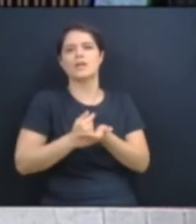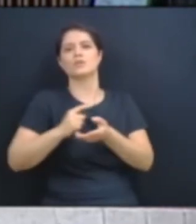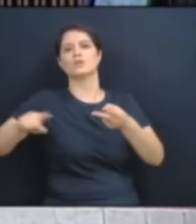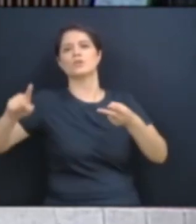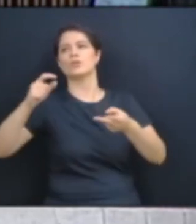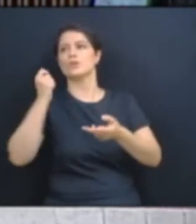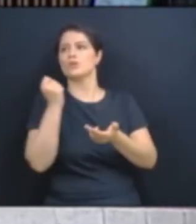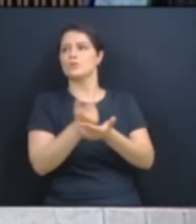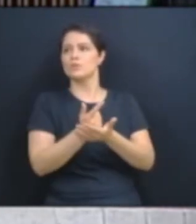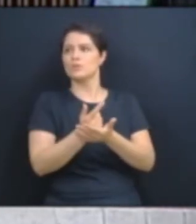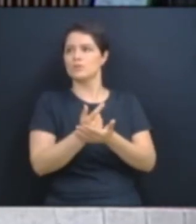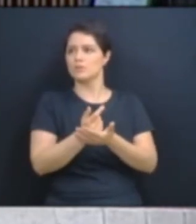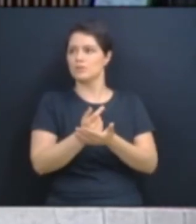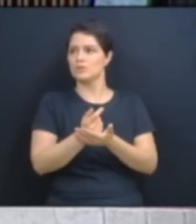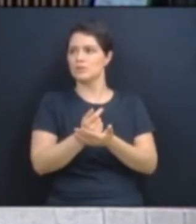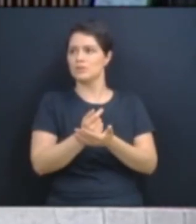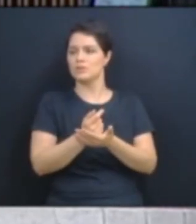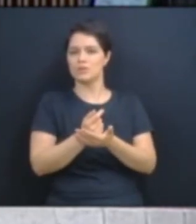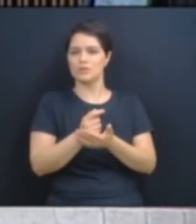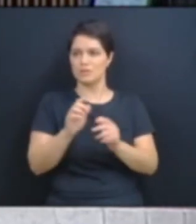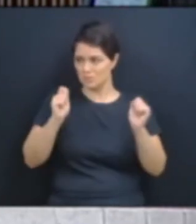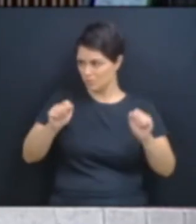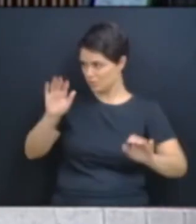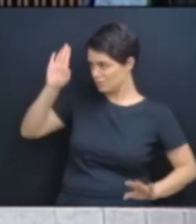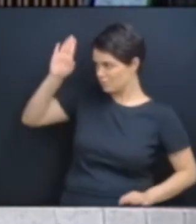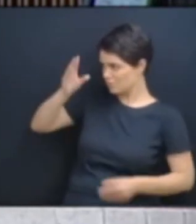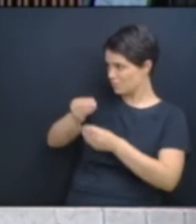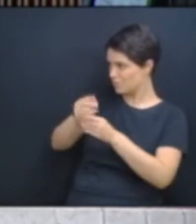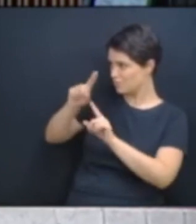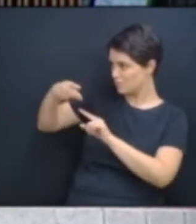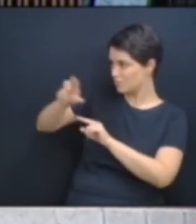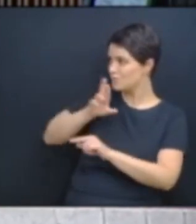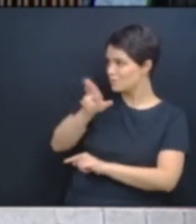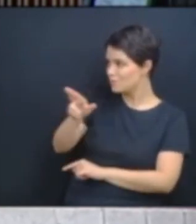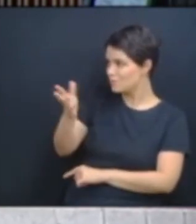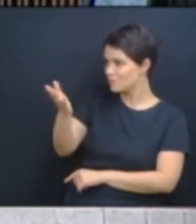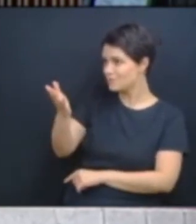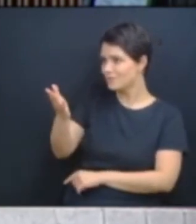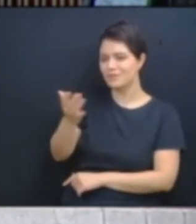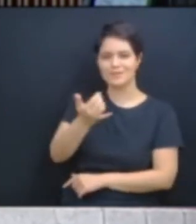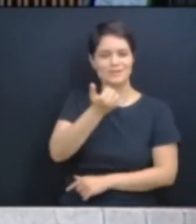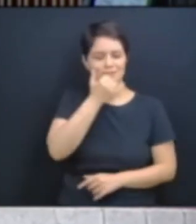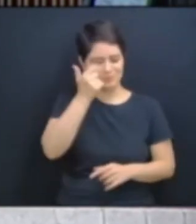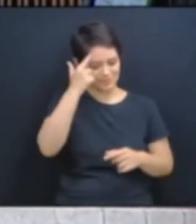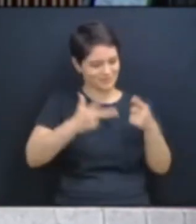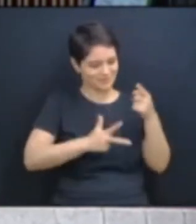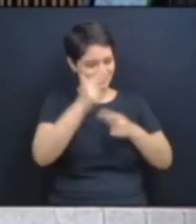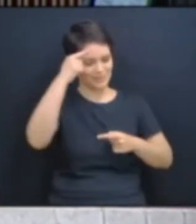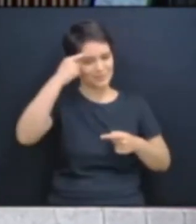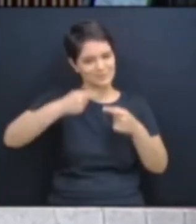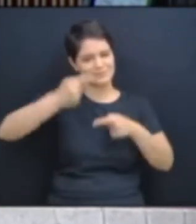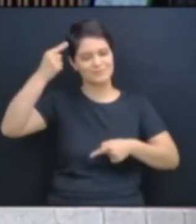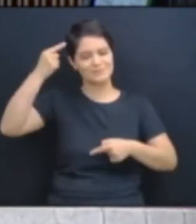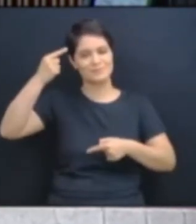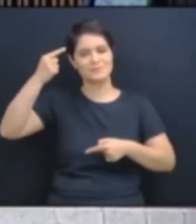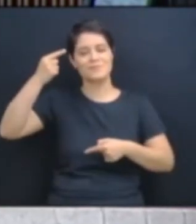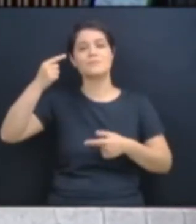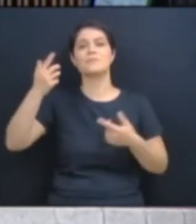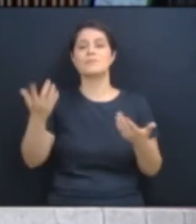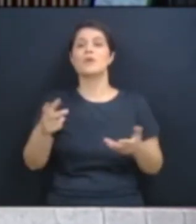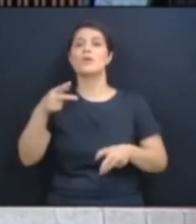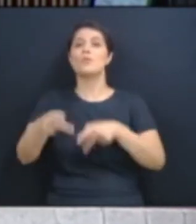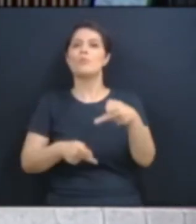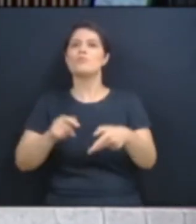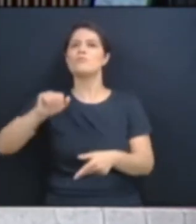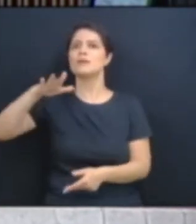abra mão, eu respondo depois. Tá bom. Vossa Excelência. Fez eu perder o raciocínio. O que a gente paga